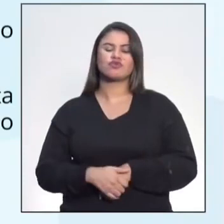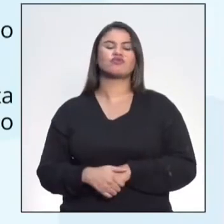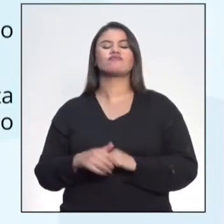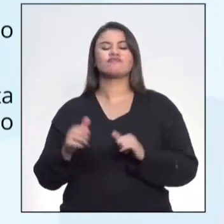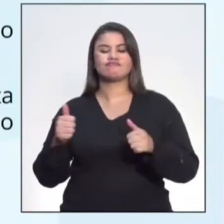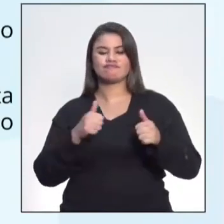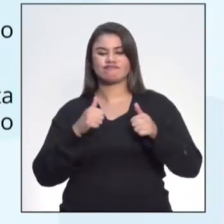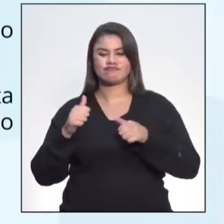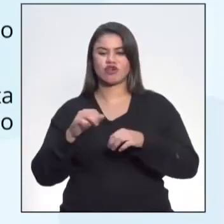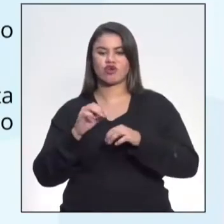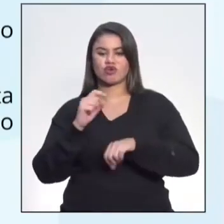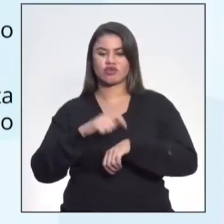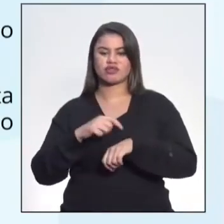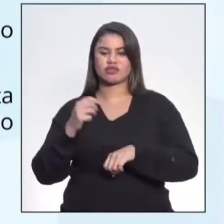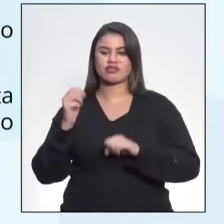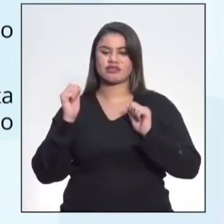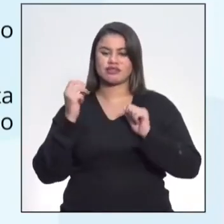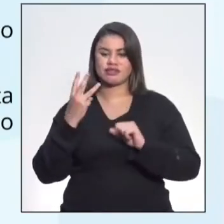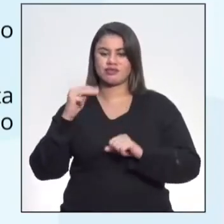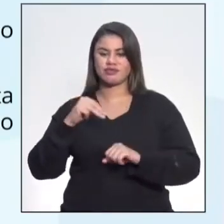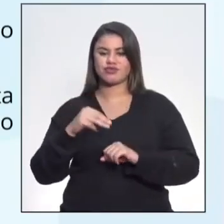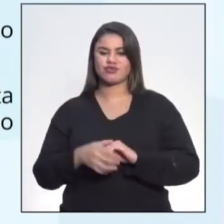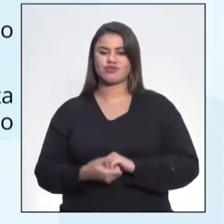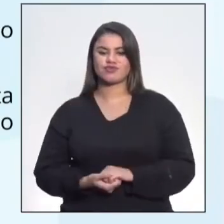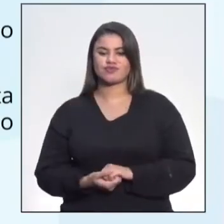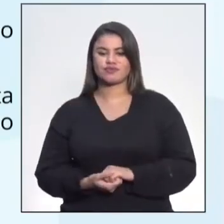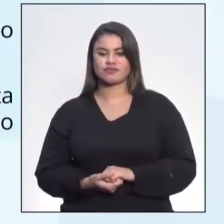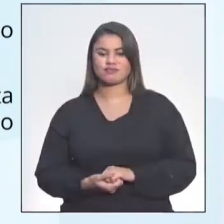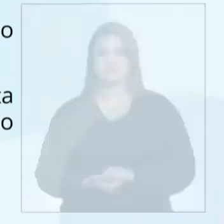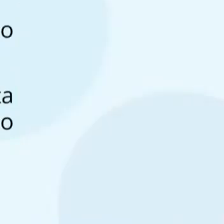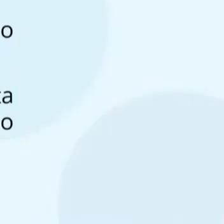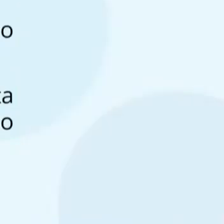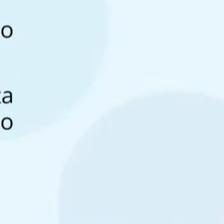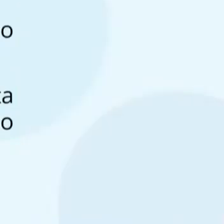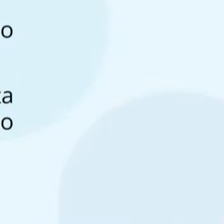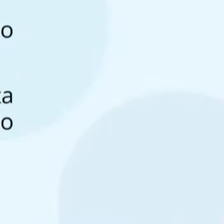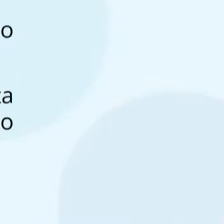de agora, vocês têm 3 minutos. Boa sorte.